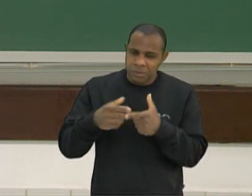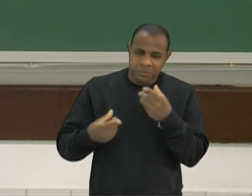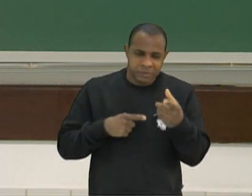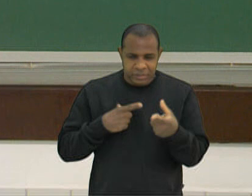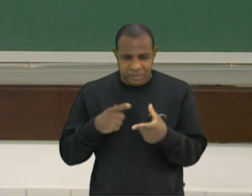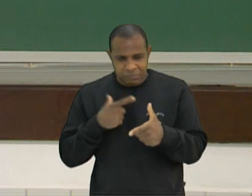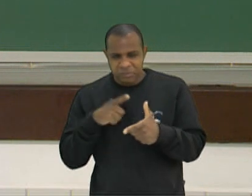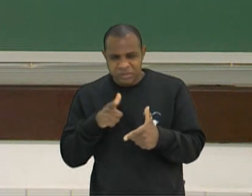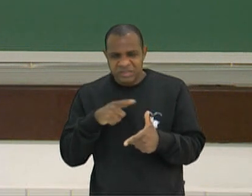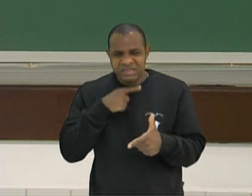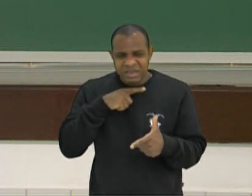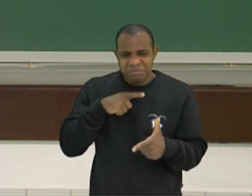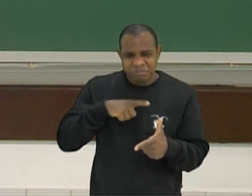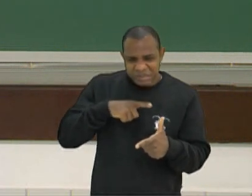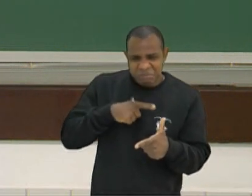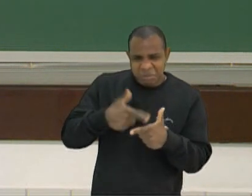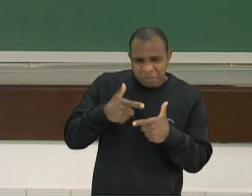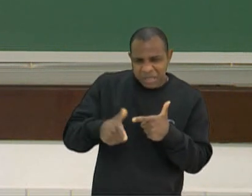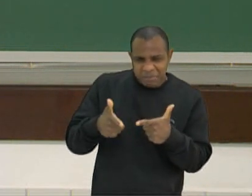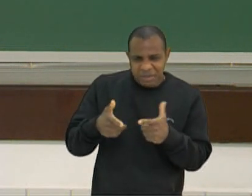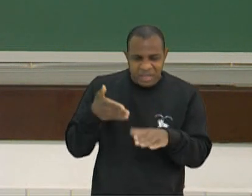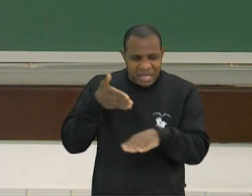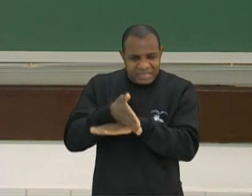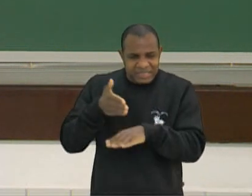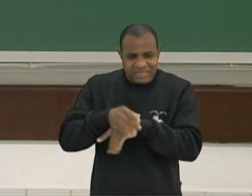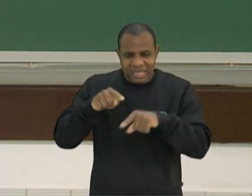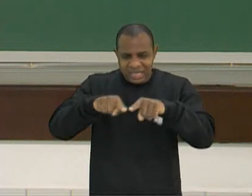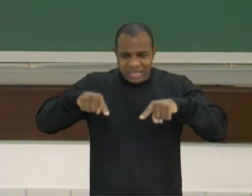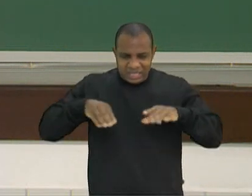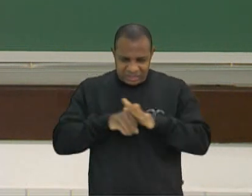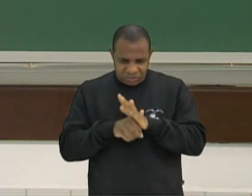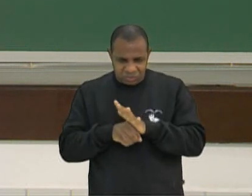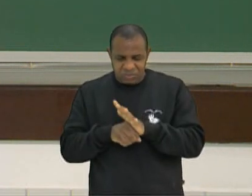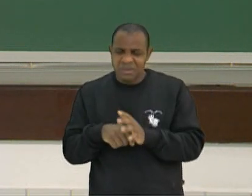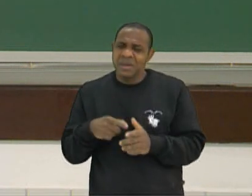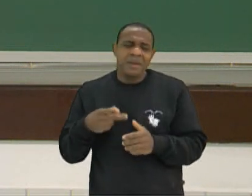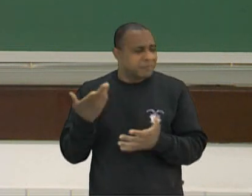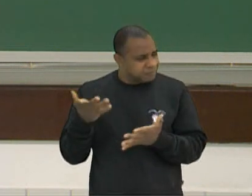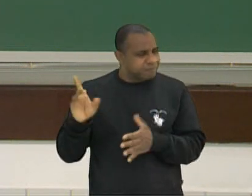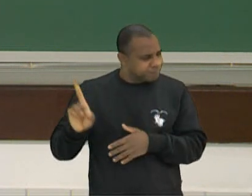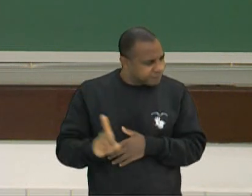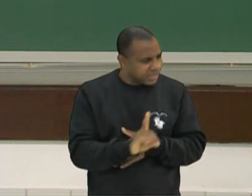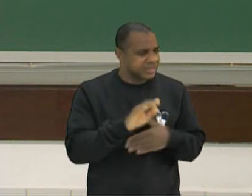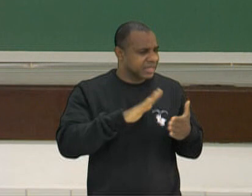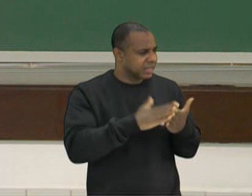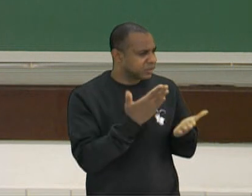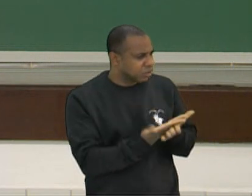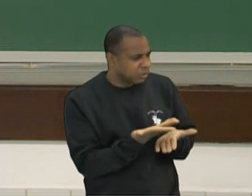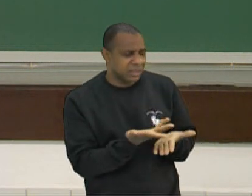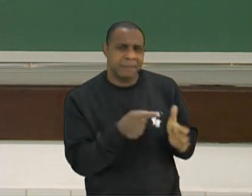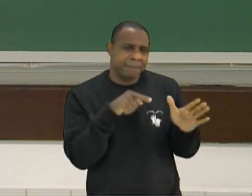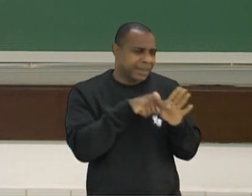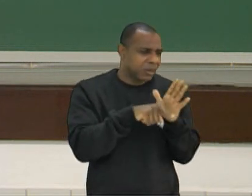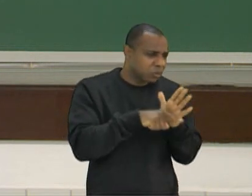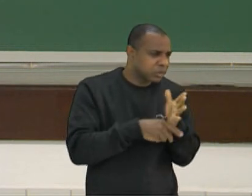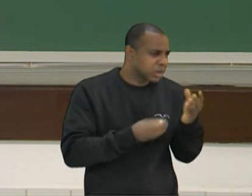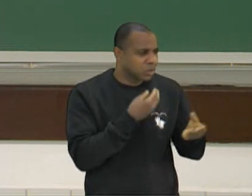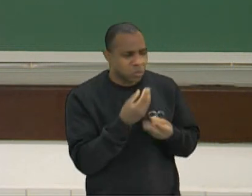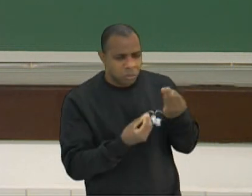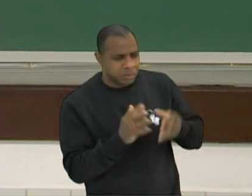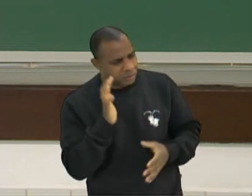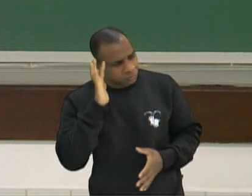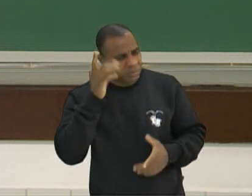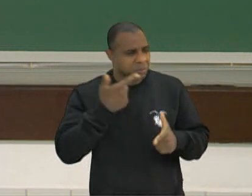tendo acesso à plataforma ainda, notifique seus professores, os pedagogos, a equipe diretiva, que eles vão dar o